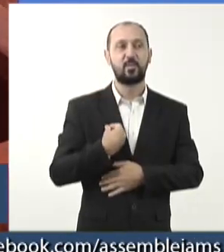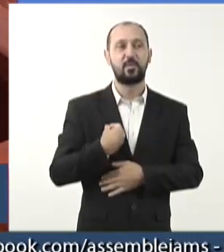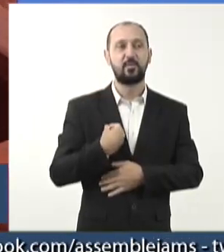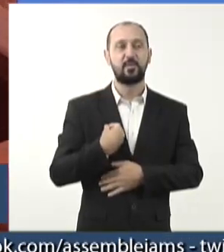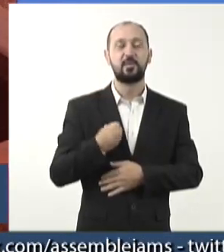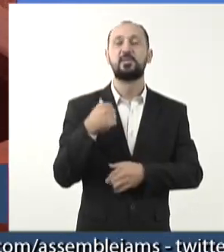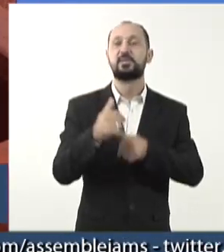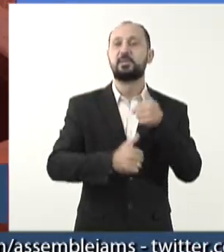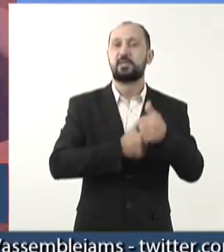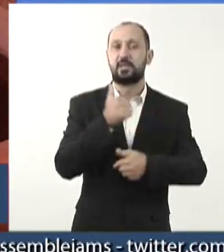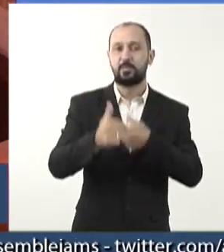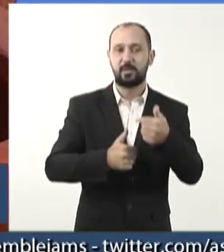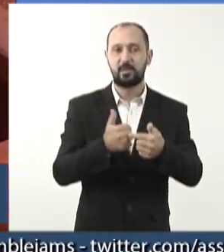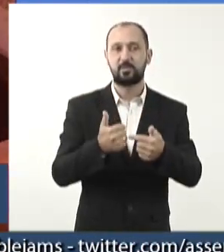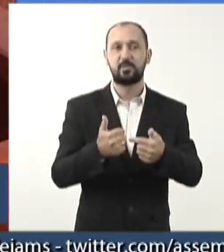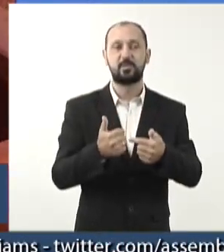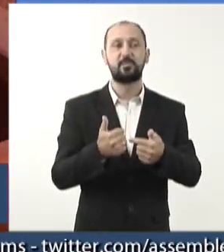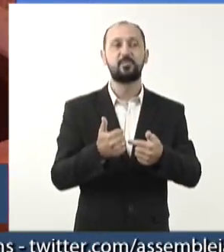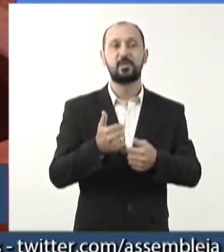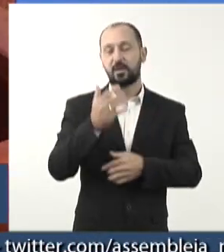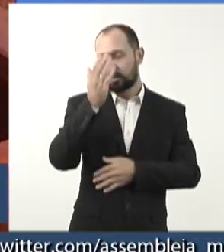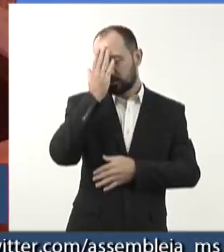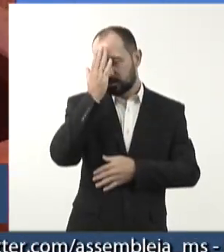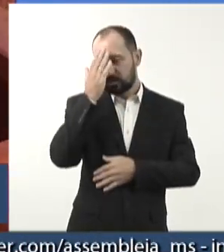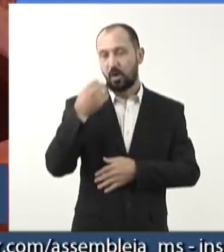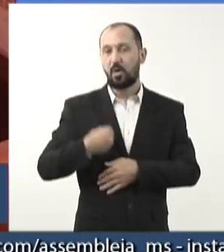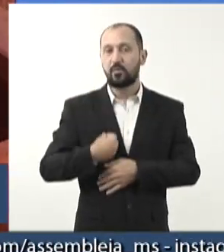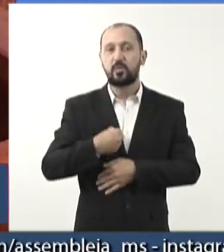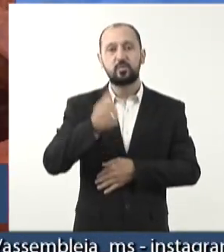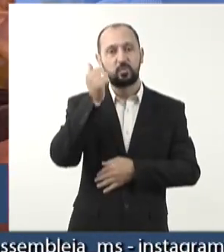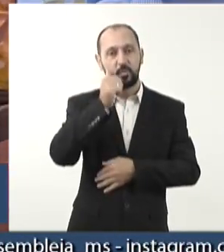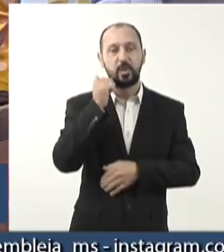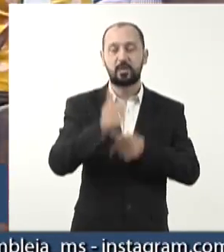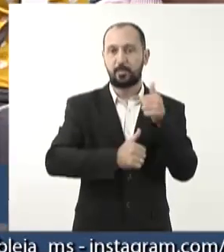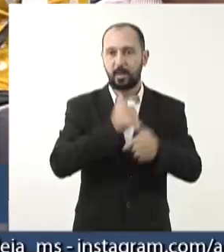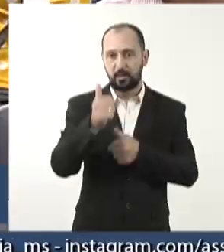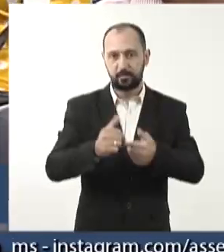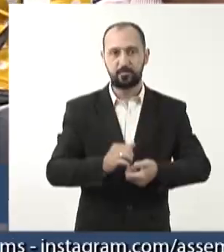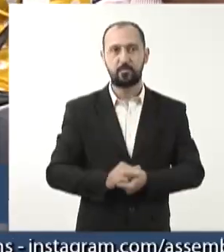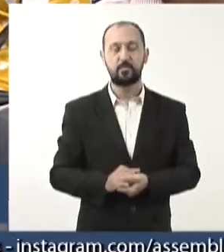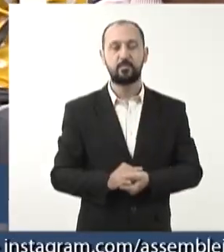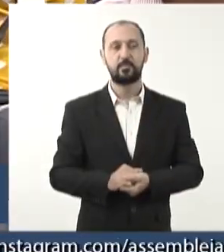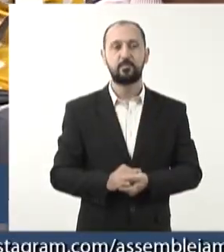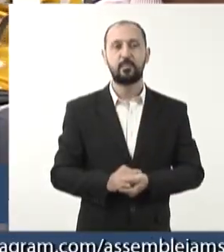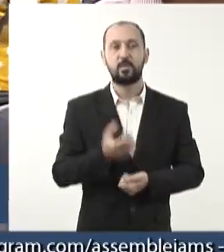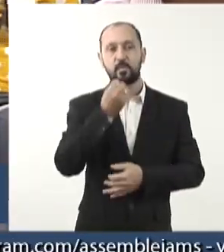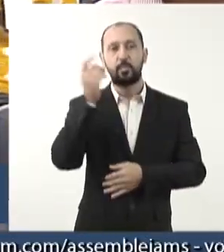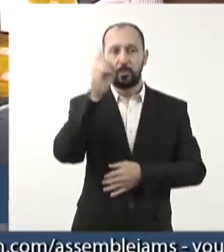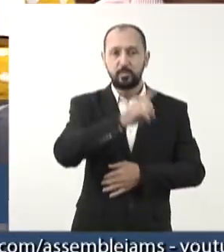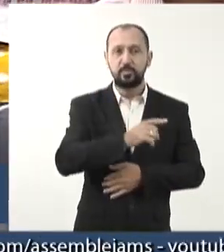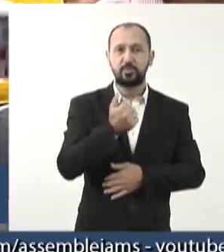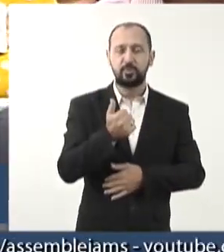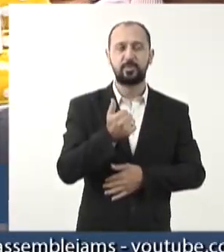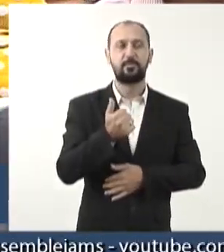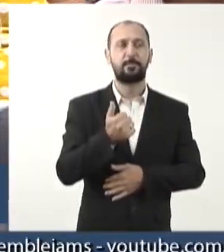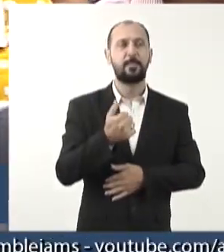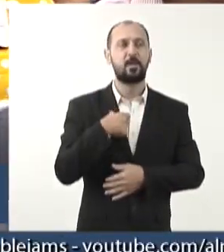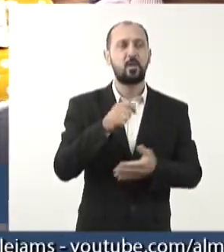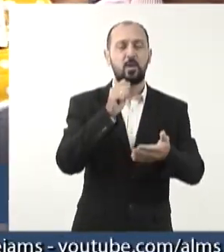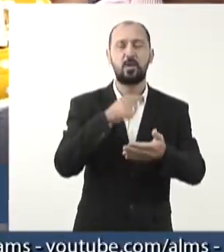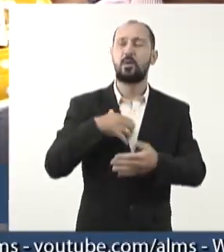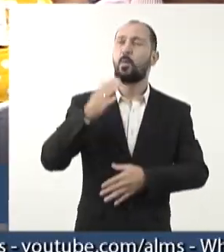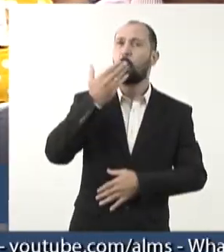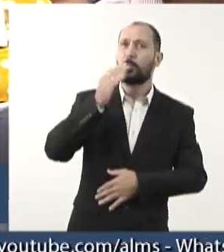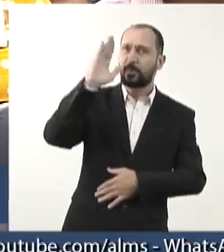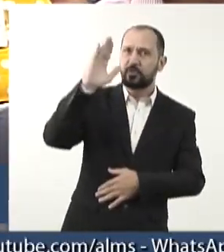ser trabalhadora, que sabe o que é a vida de uma mulher trabalhadora, né? Então, muito bom dia a vocês. Eu me inscrevi aqui